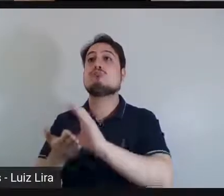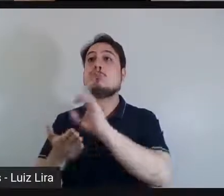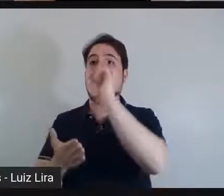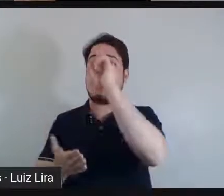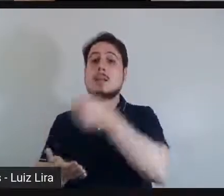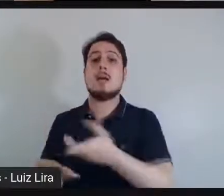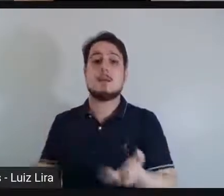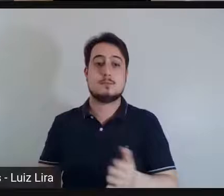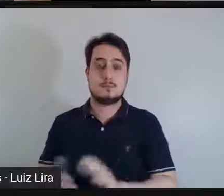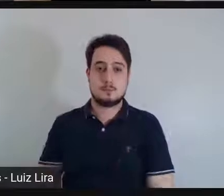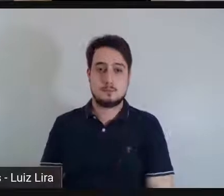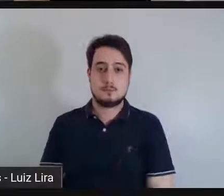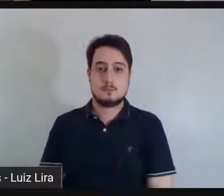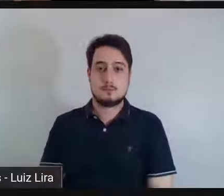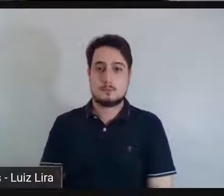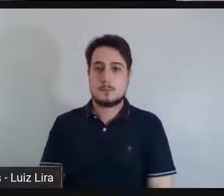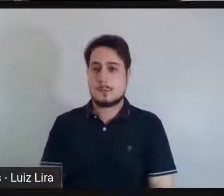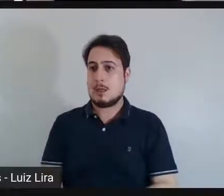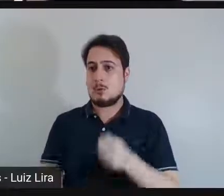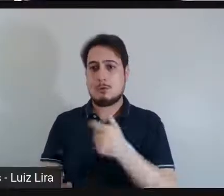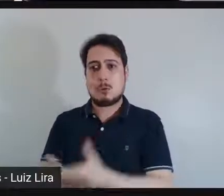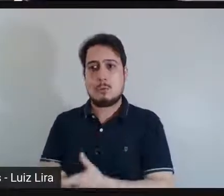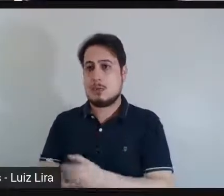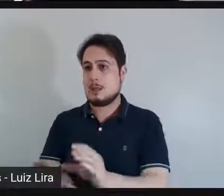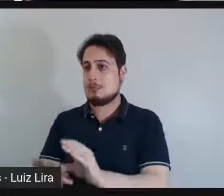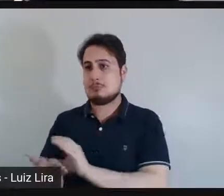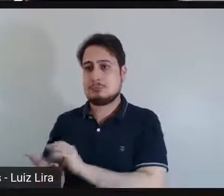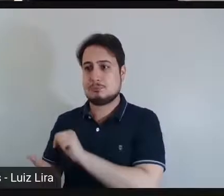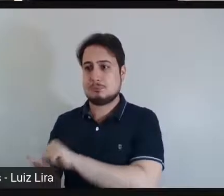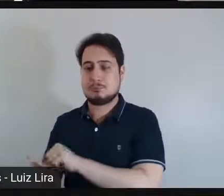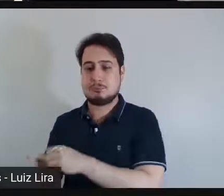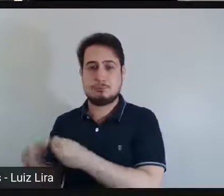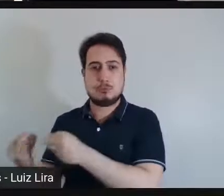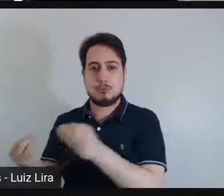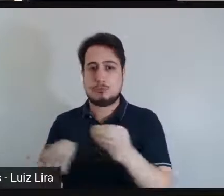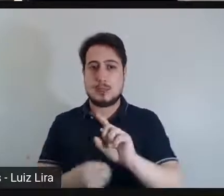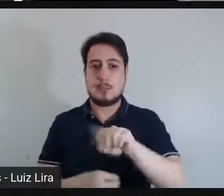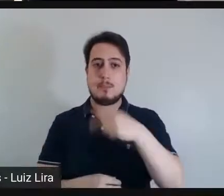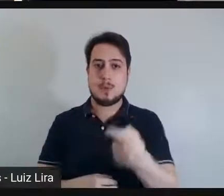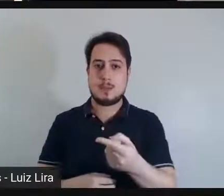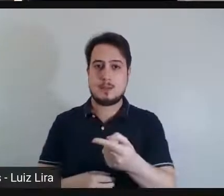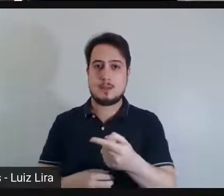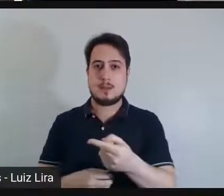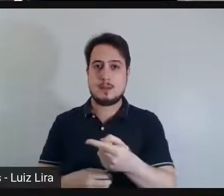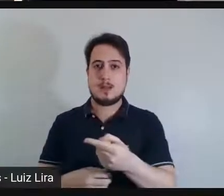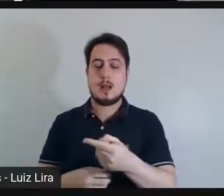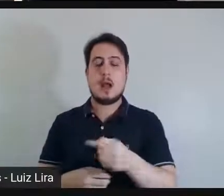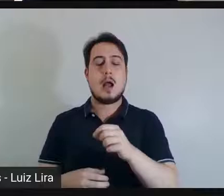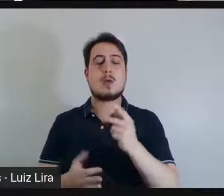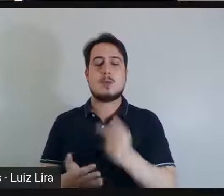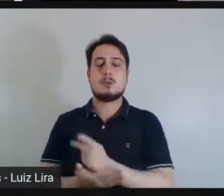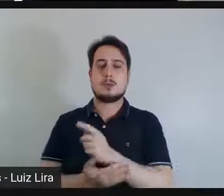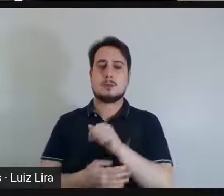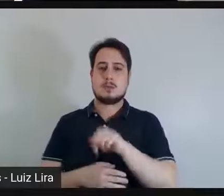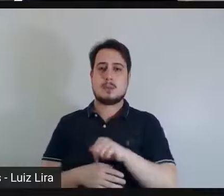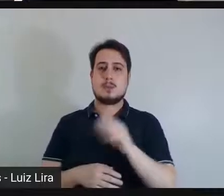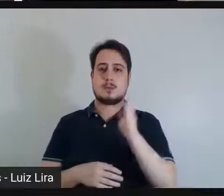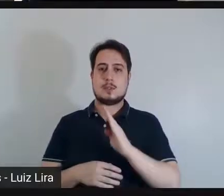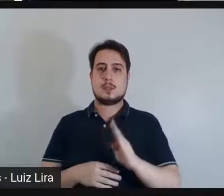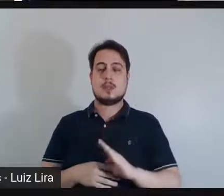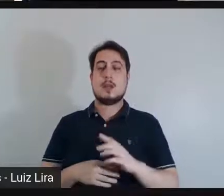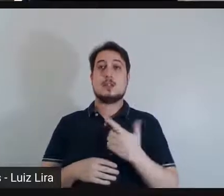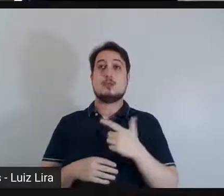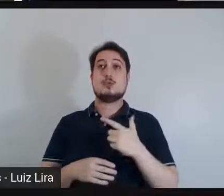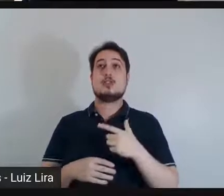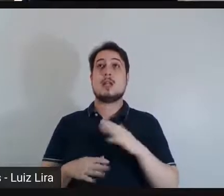demanda. Eu estou comprando para fazer estoque para distribuir. Então, assim, foi muito o que aconteceu. Não tinha-se